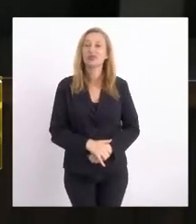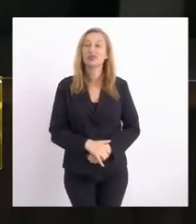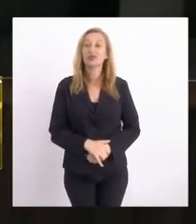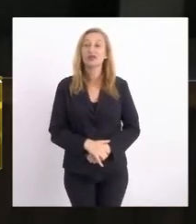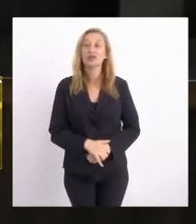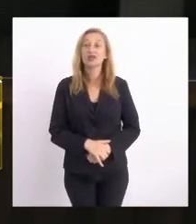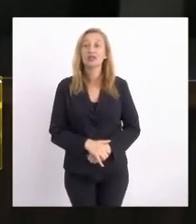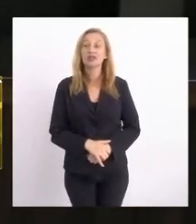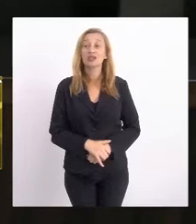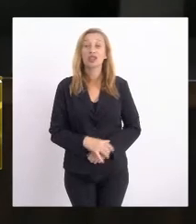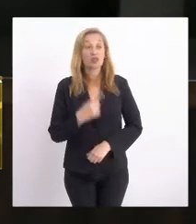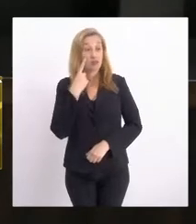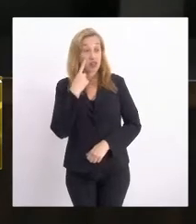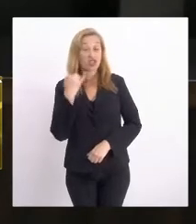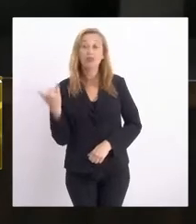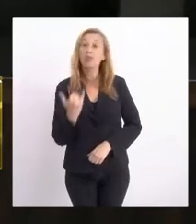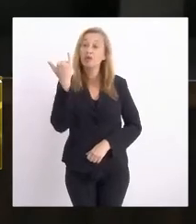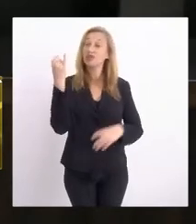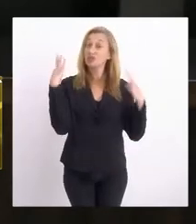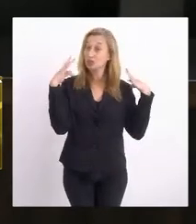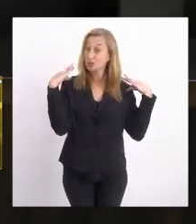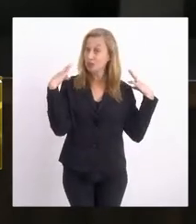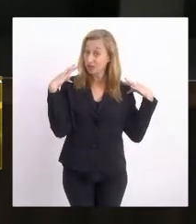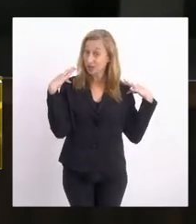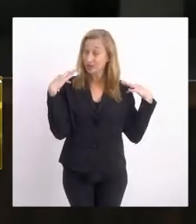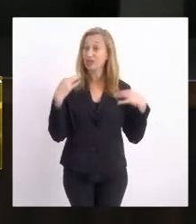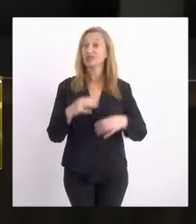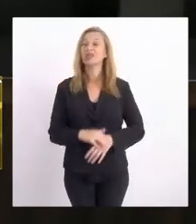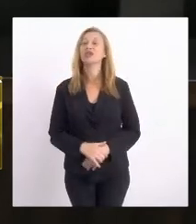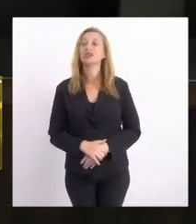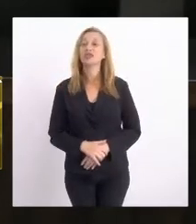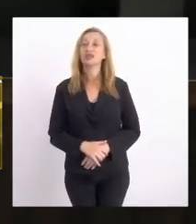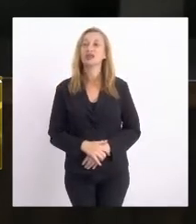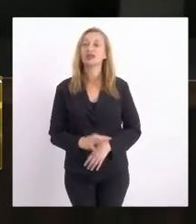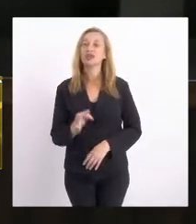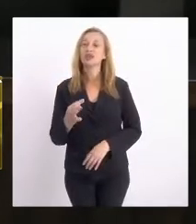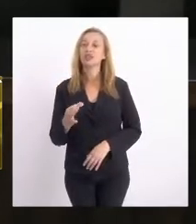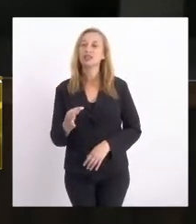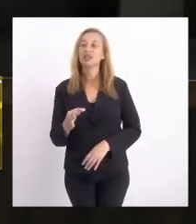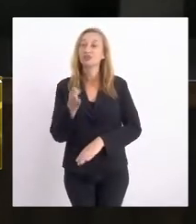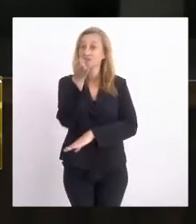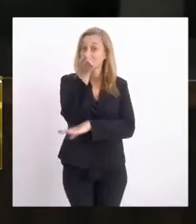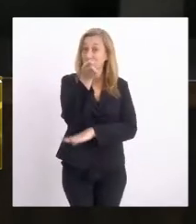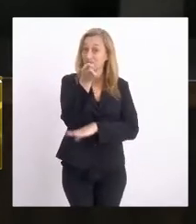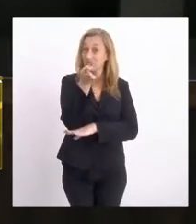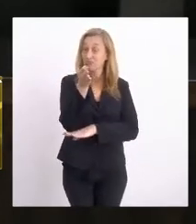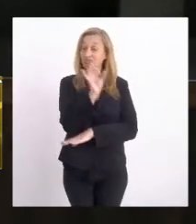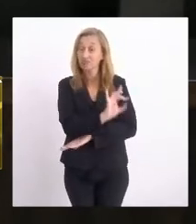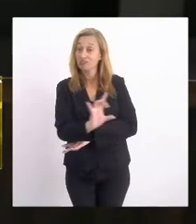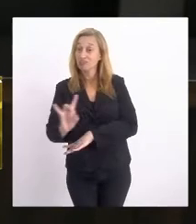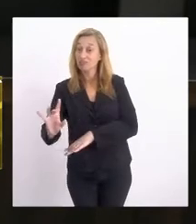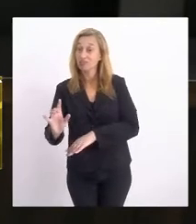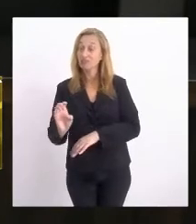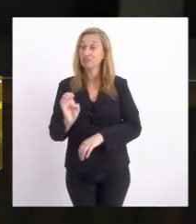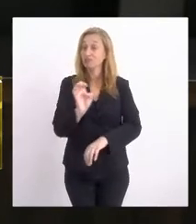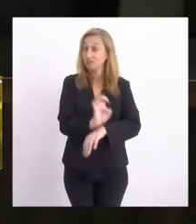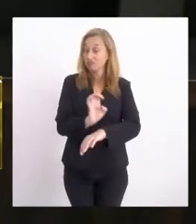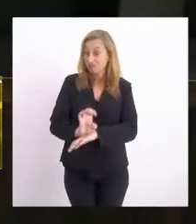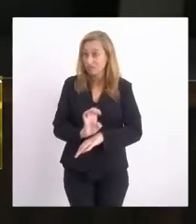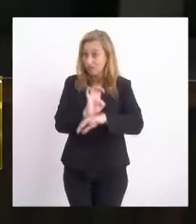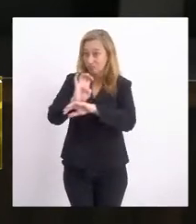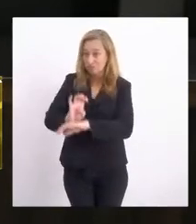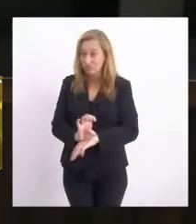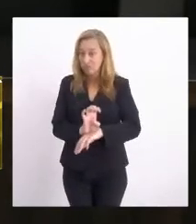identificação do turista e as taxas de ocupação da rede hoteleira de cada região com